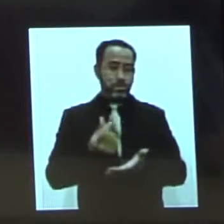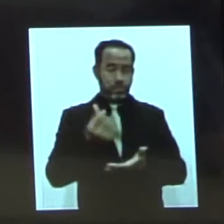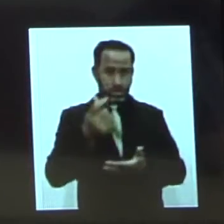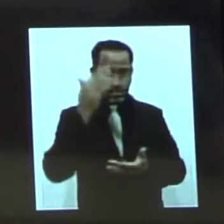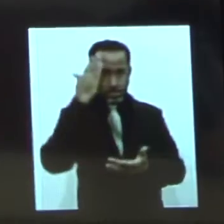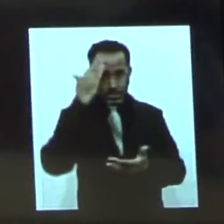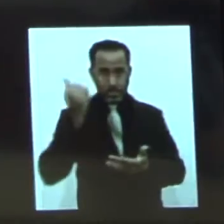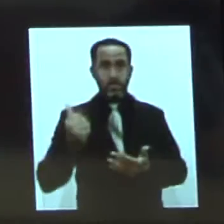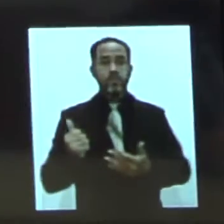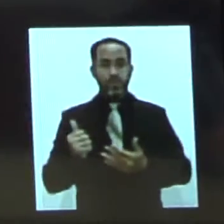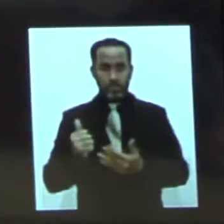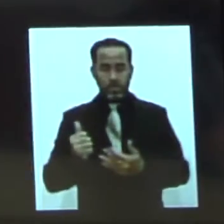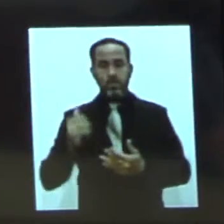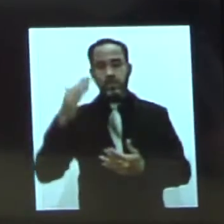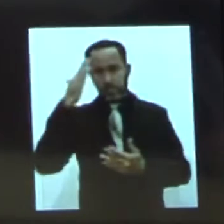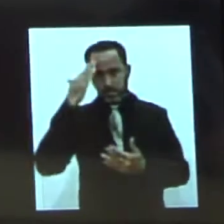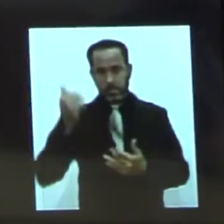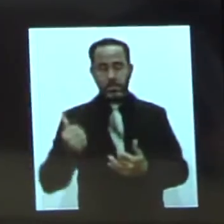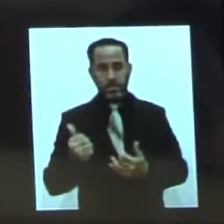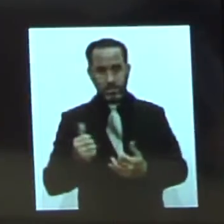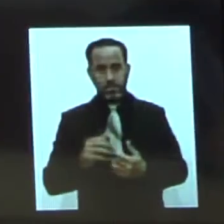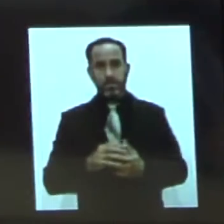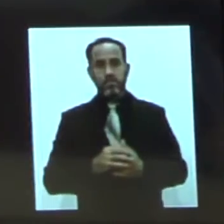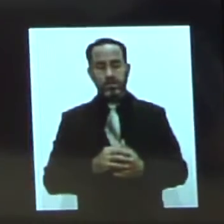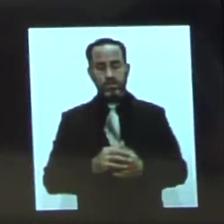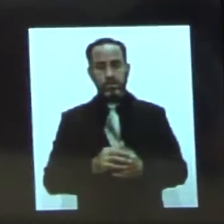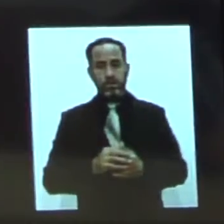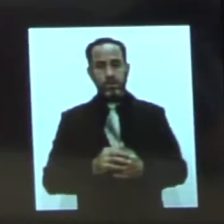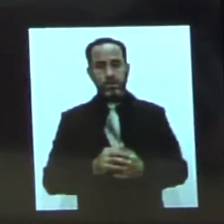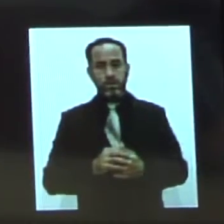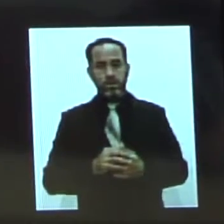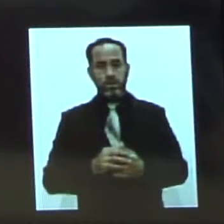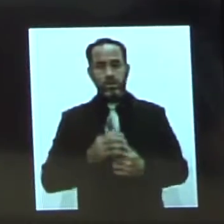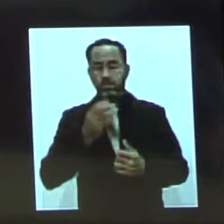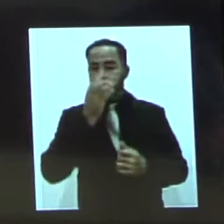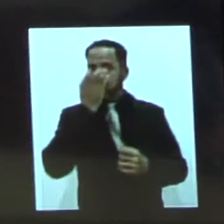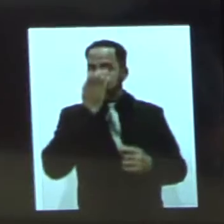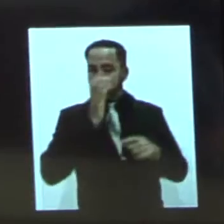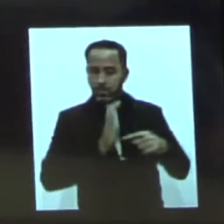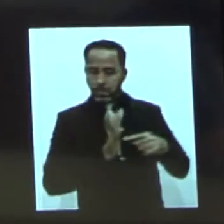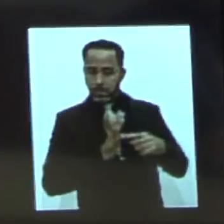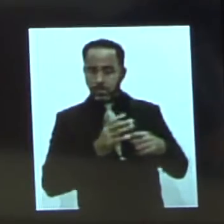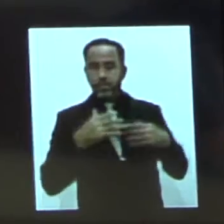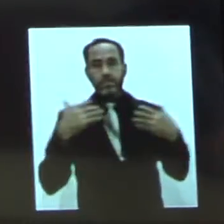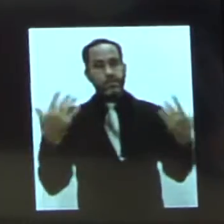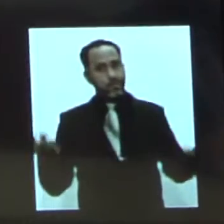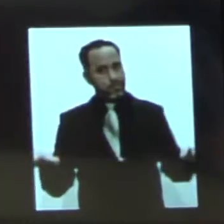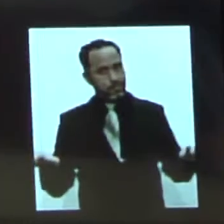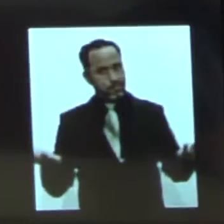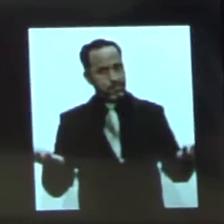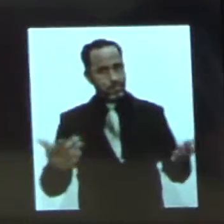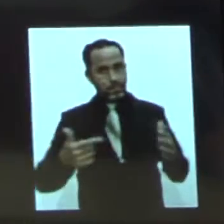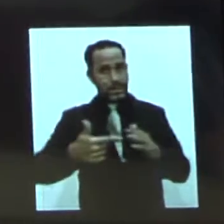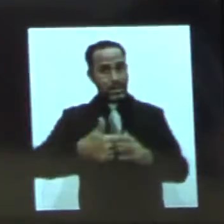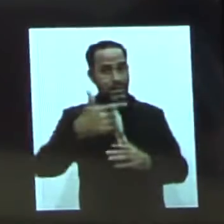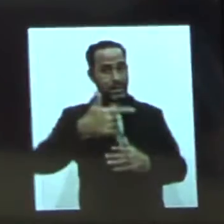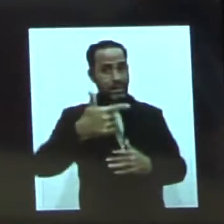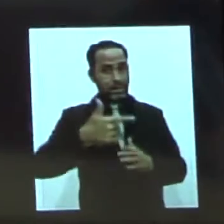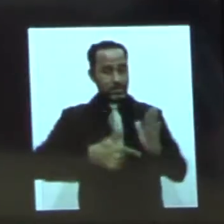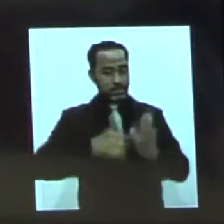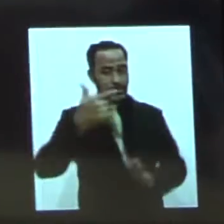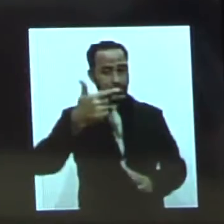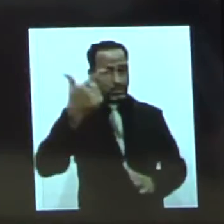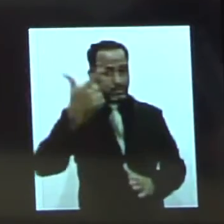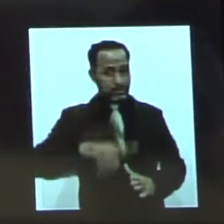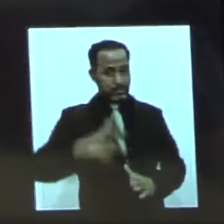e entre as cinco indicações aprovadas durante a sessão duas solicitam ao secretário da Segurança Pública do